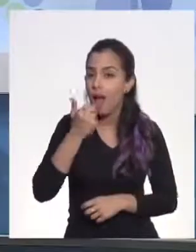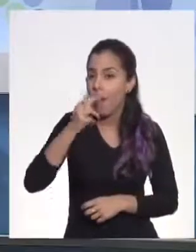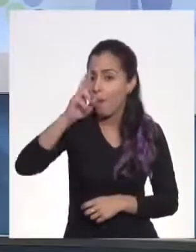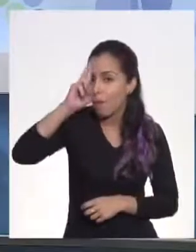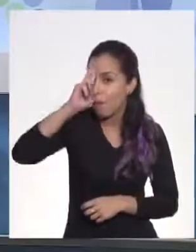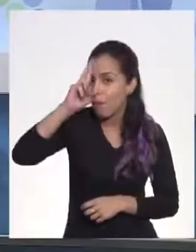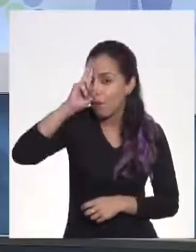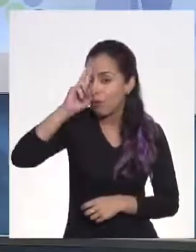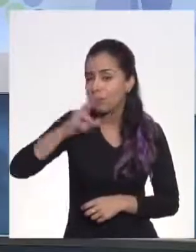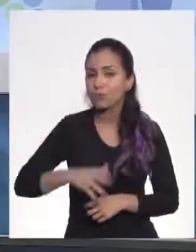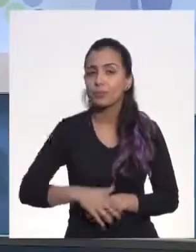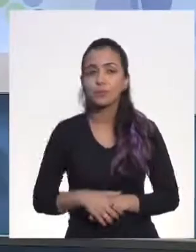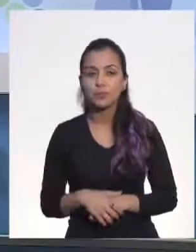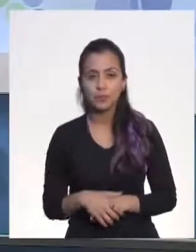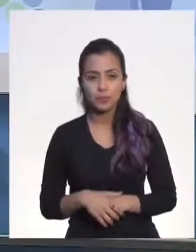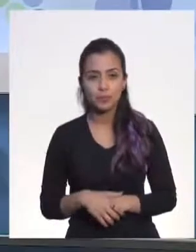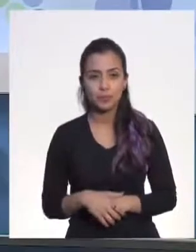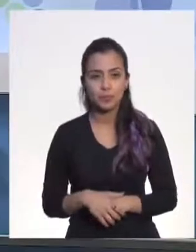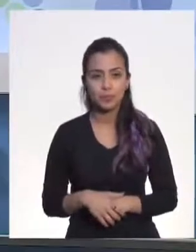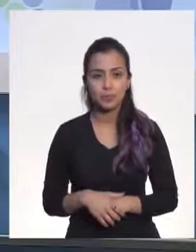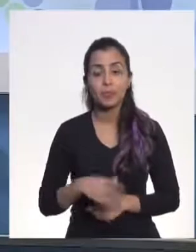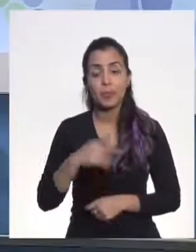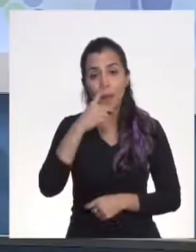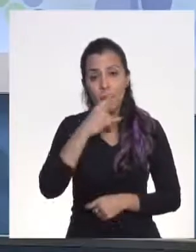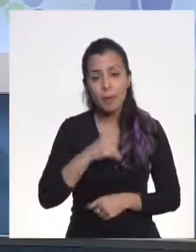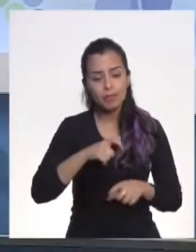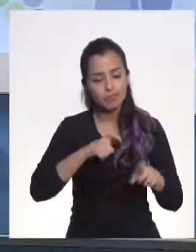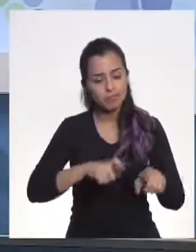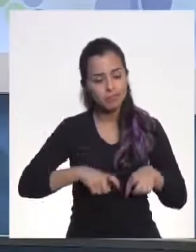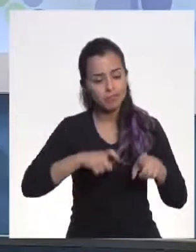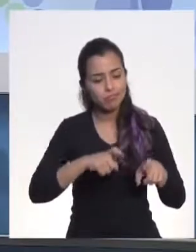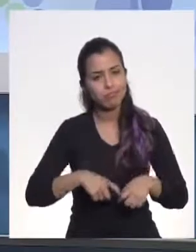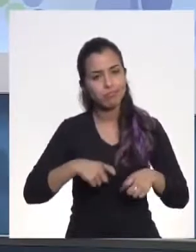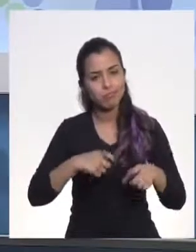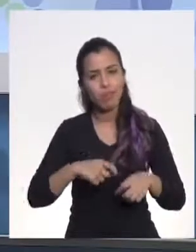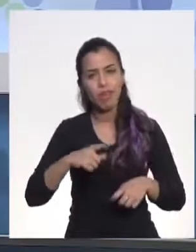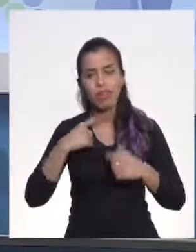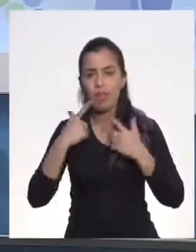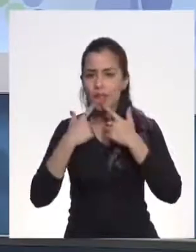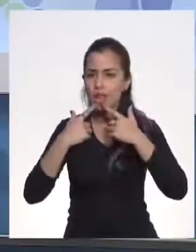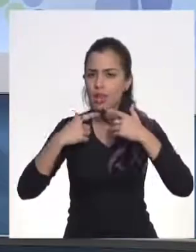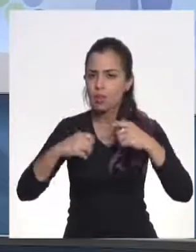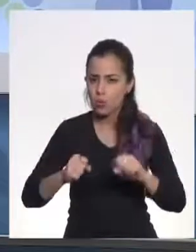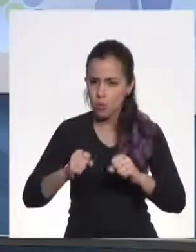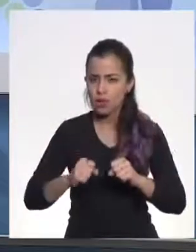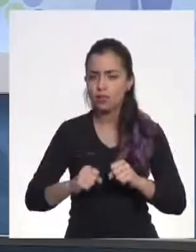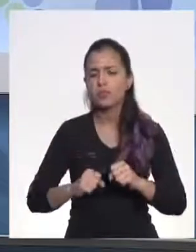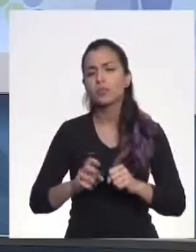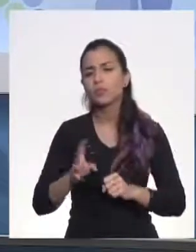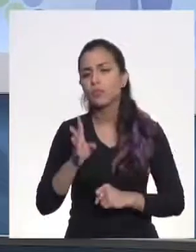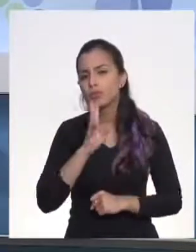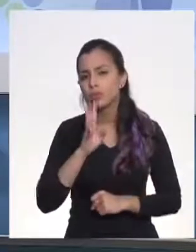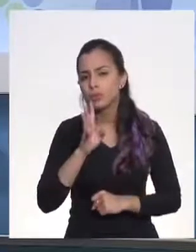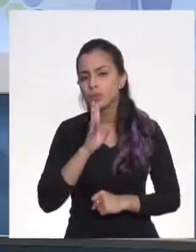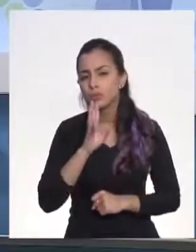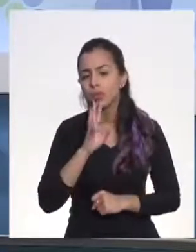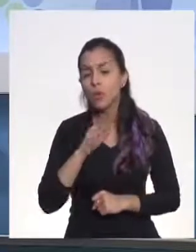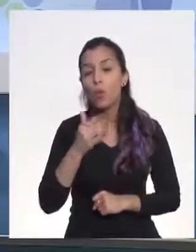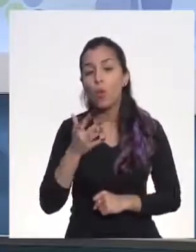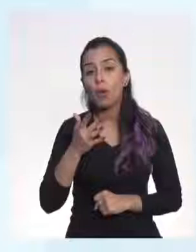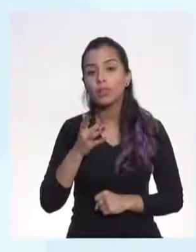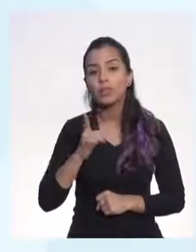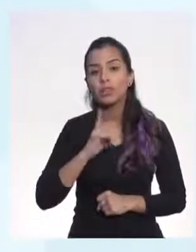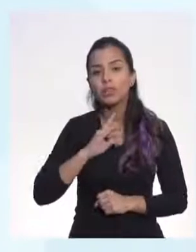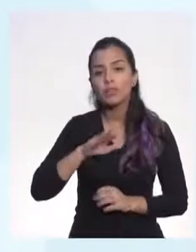ano verso pai é muito Madrugou na roça a uma figura de linguagem que se conhecerem tua por ser uma figura usada quando